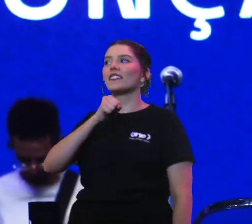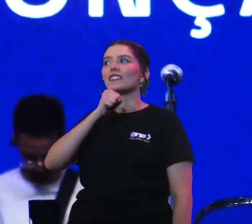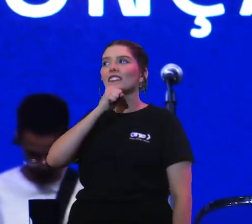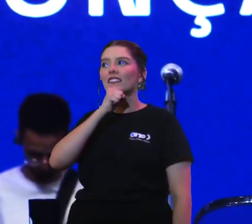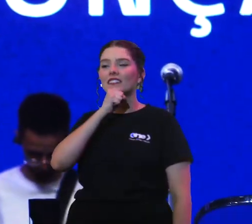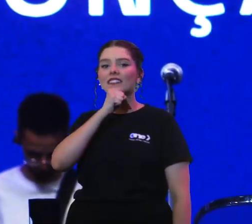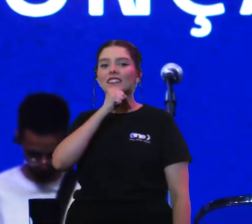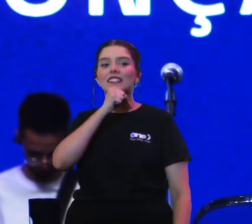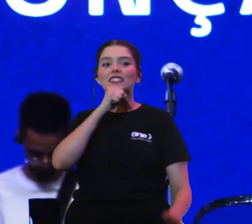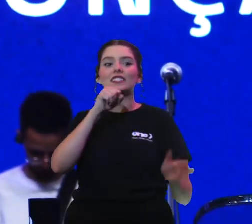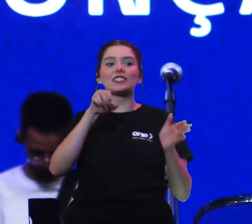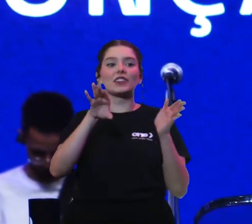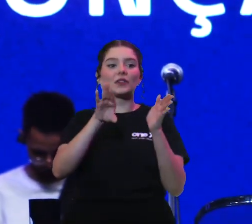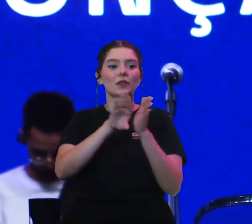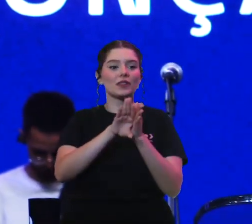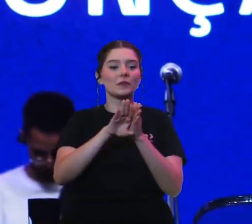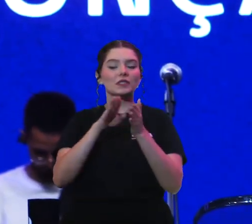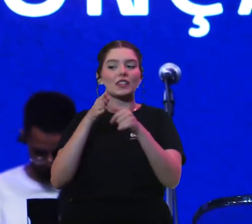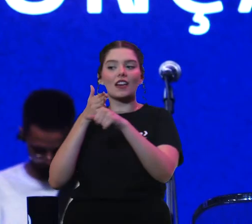Arca de Noé.